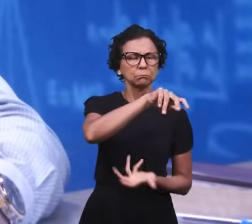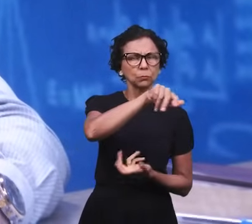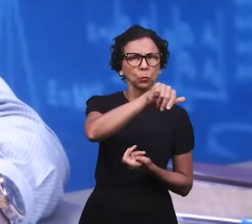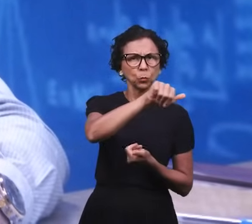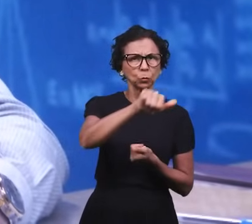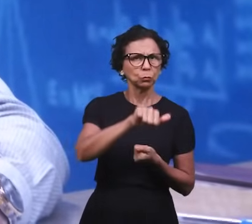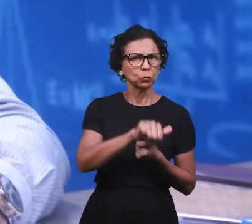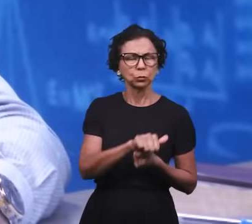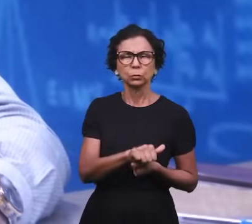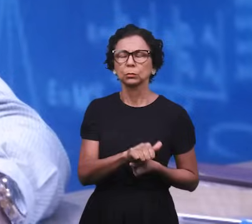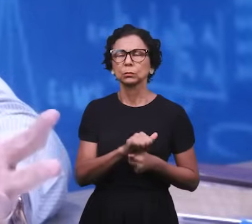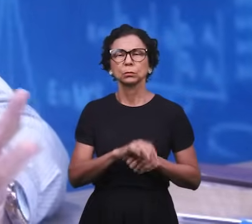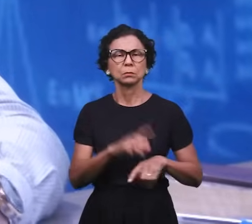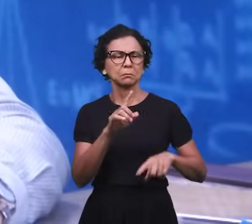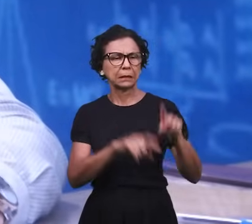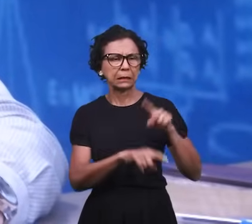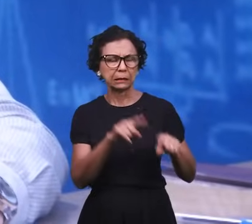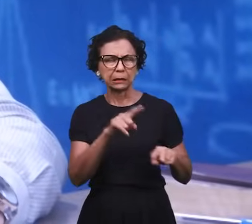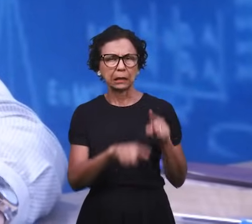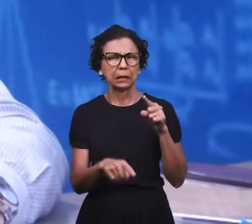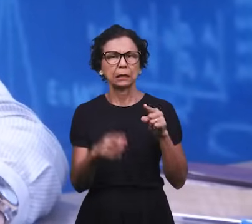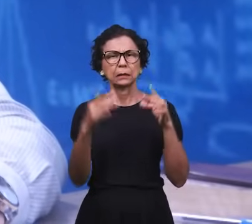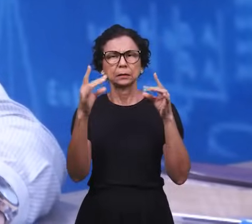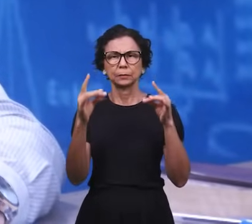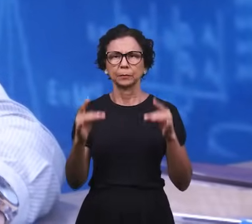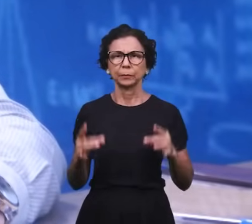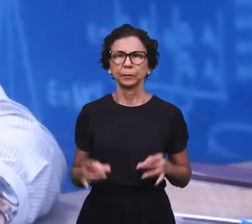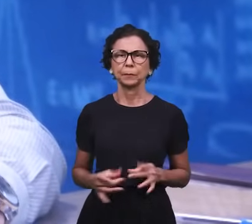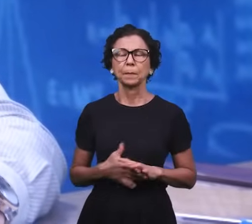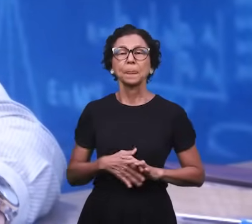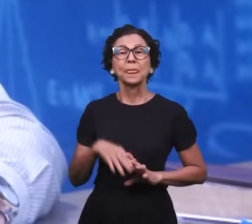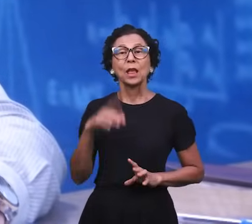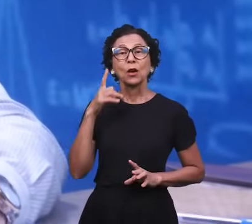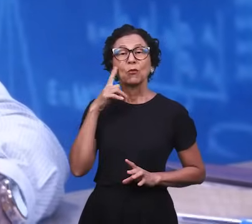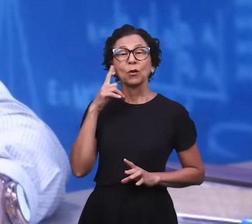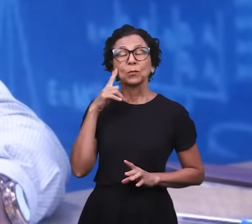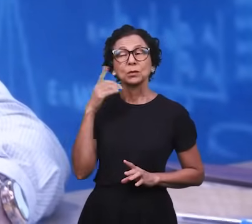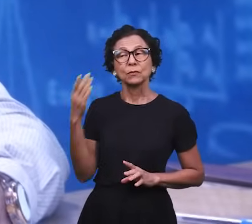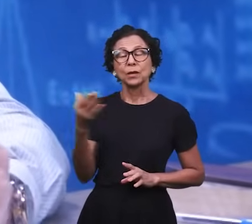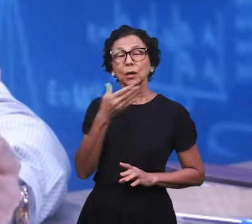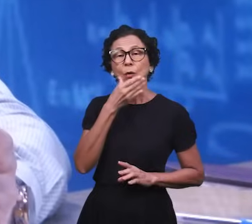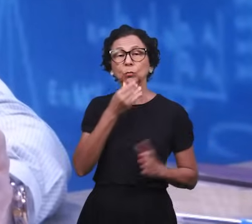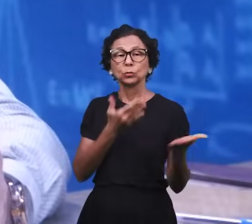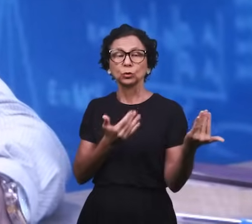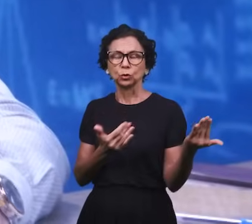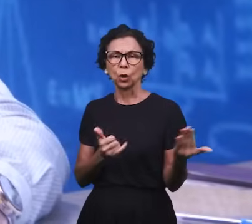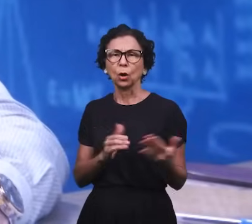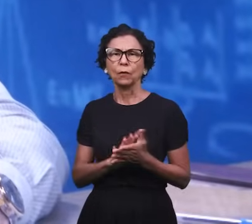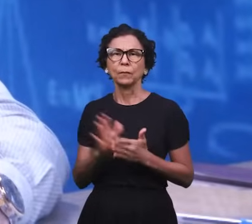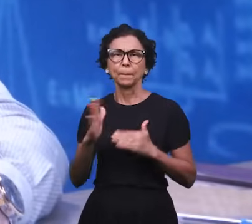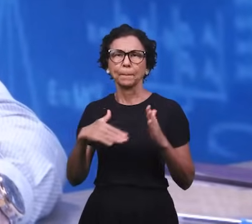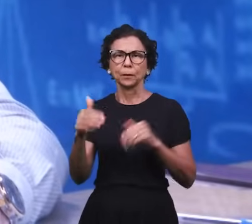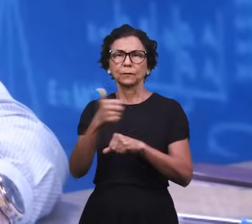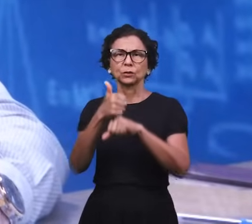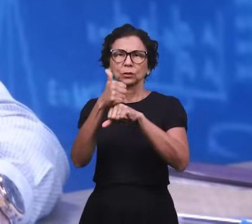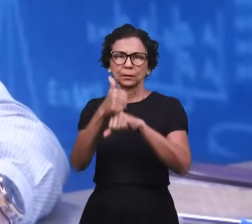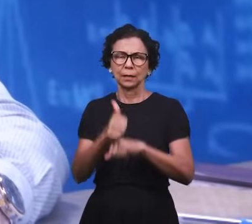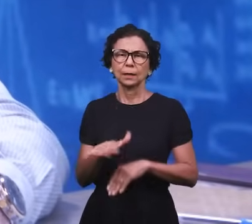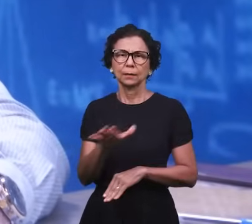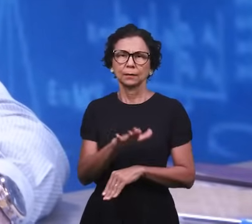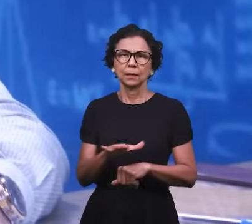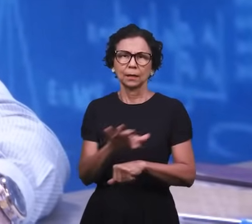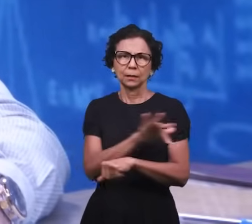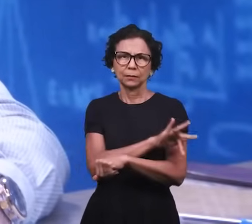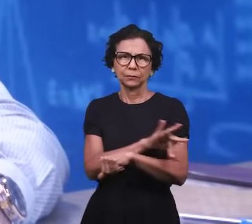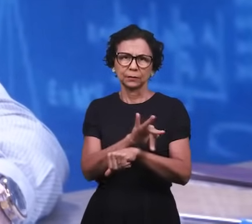acionar aqui um irmão nosso, membro do Grupo Ciência e Fé, é o irmão Douglas que é físico, e ele vai trazer então